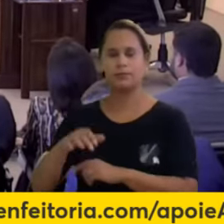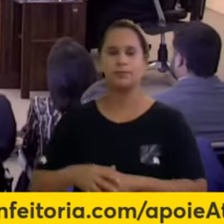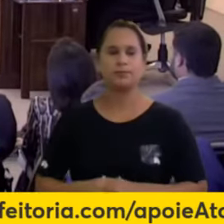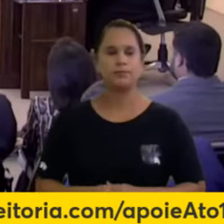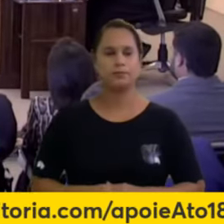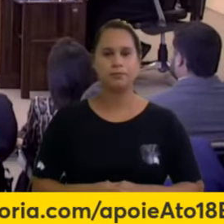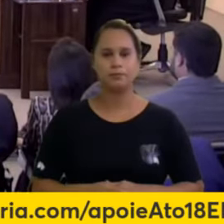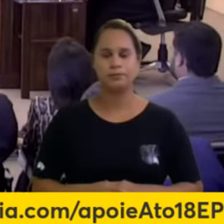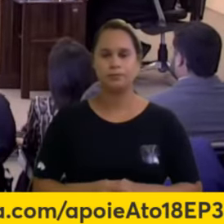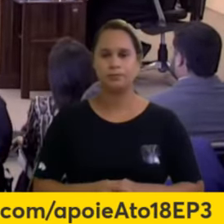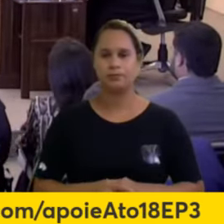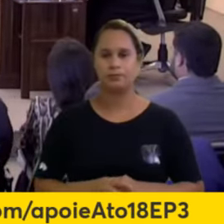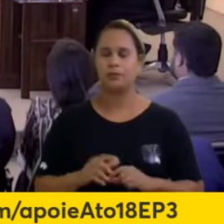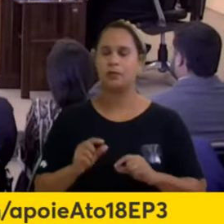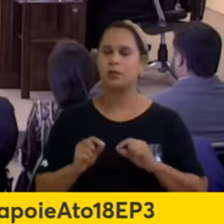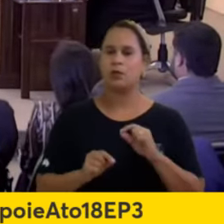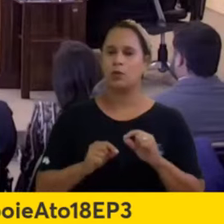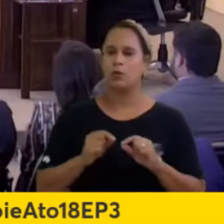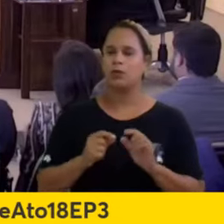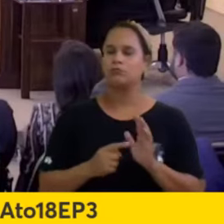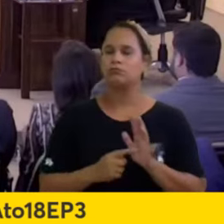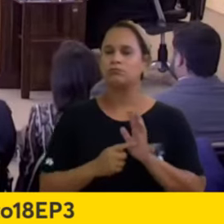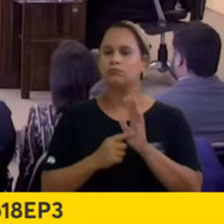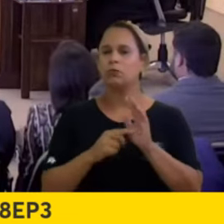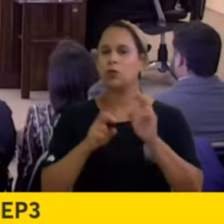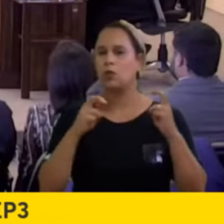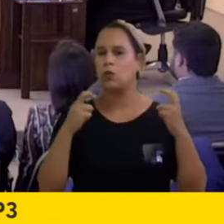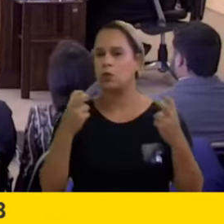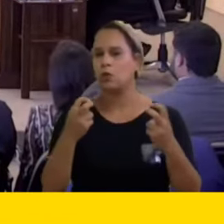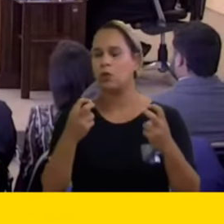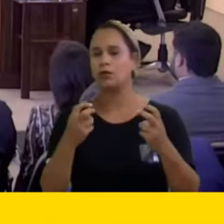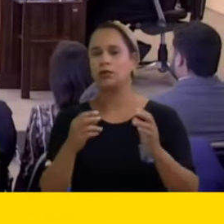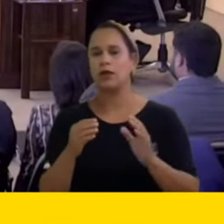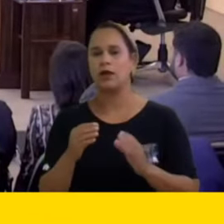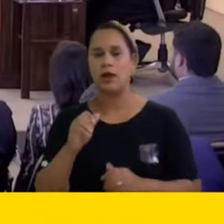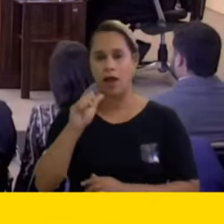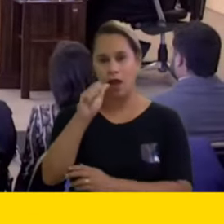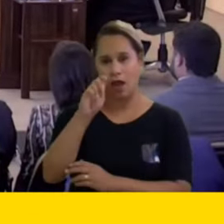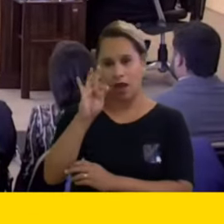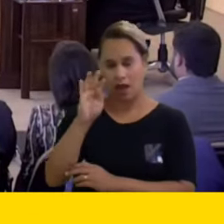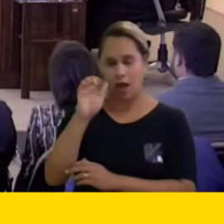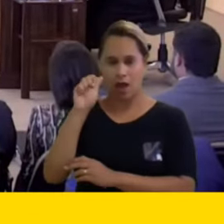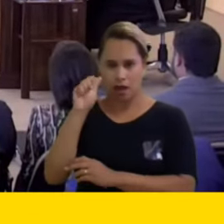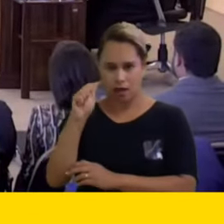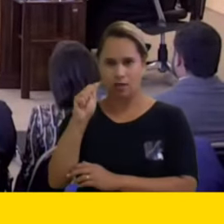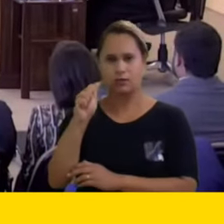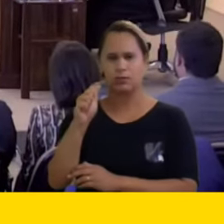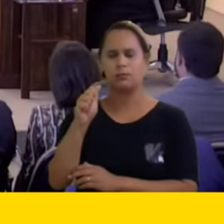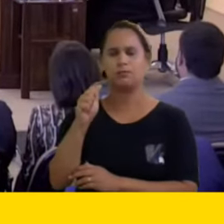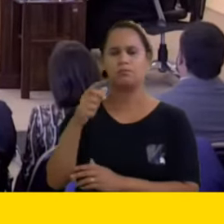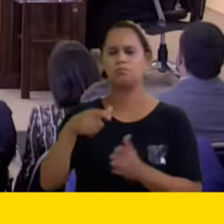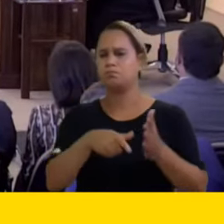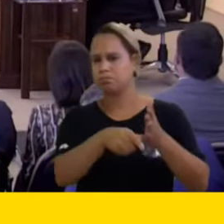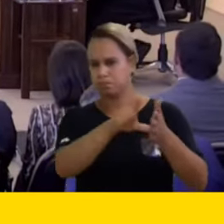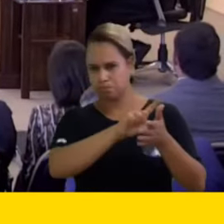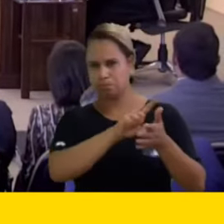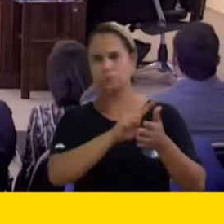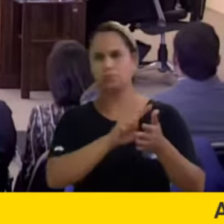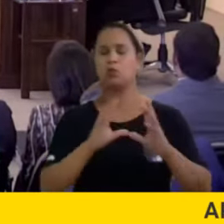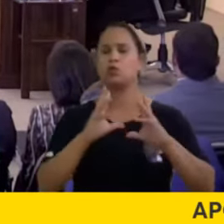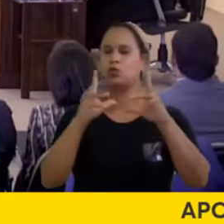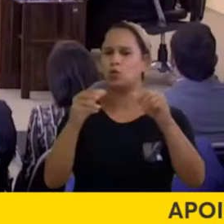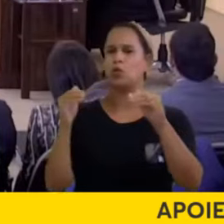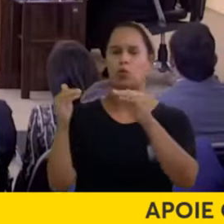desta corte ata da sessão anterior Todos de acordo então declara aprovada ata